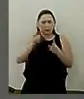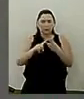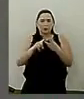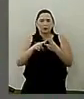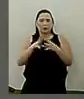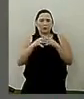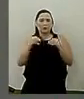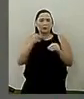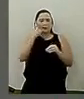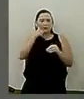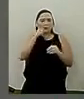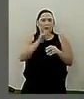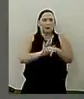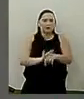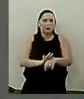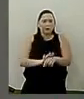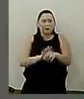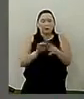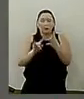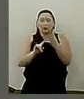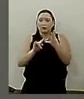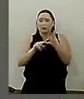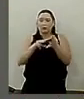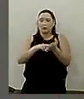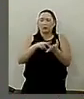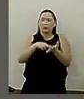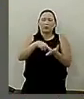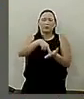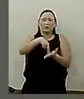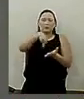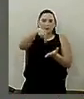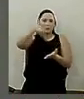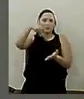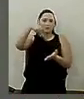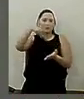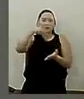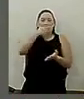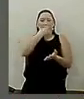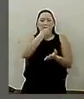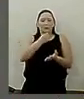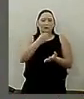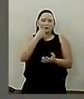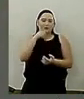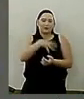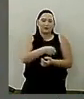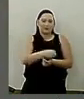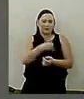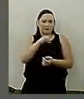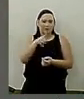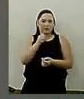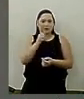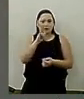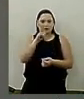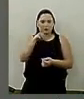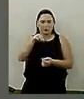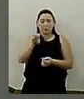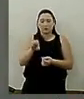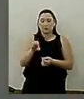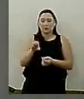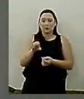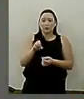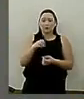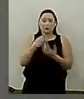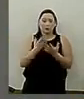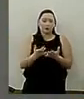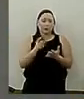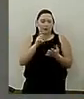de uma mulher enferma e a ressurreição da filha de Jairo. E esses milagres, eles devem